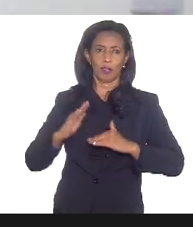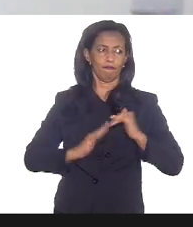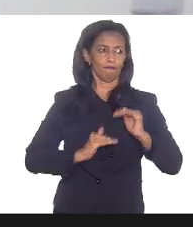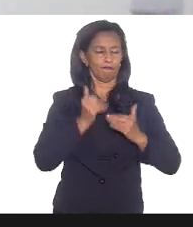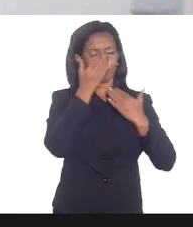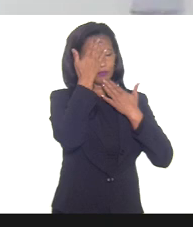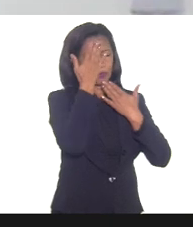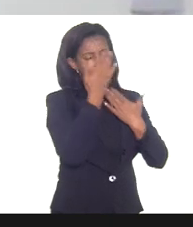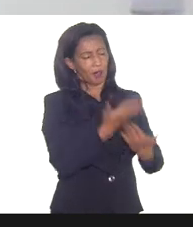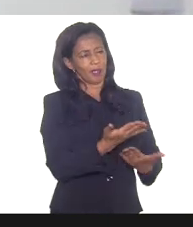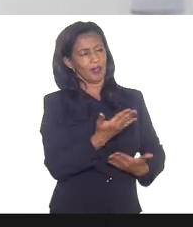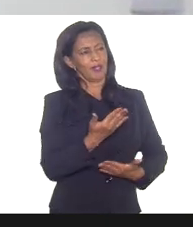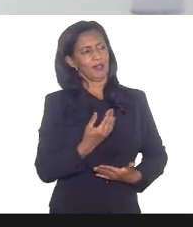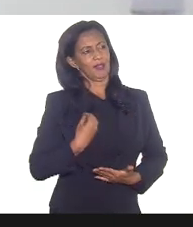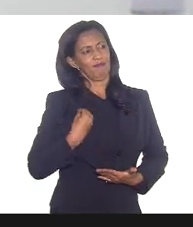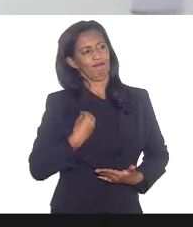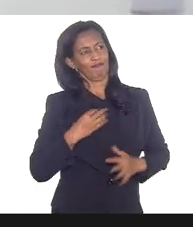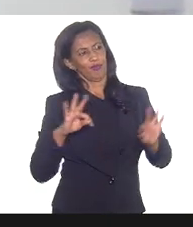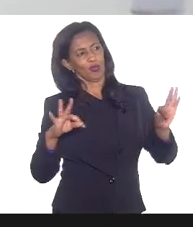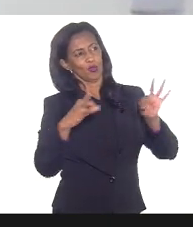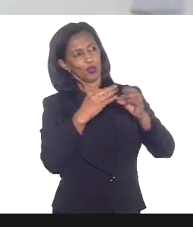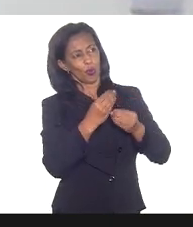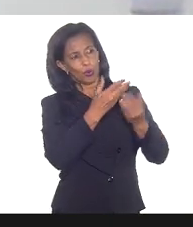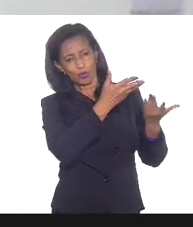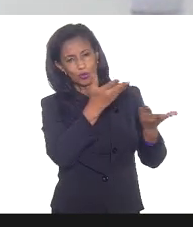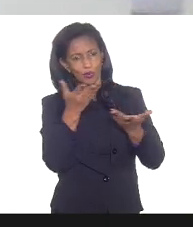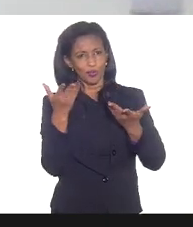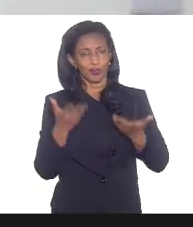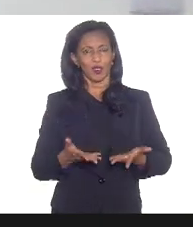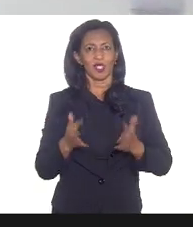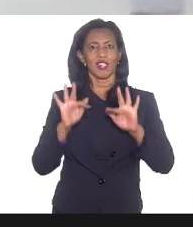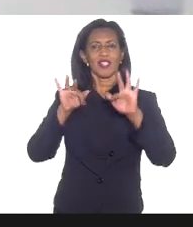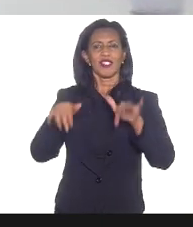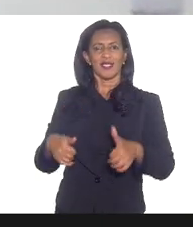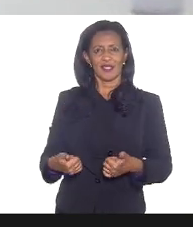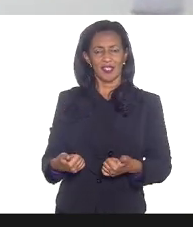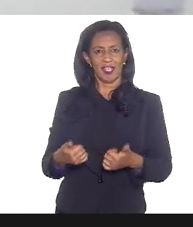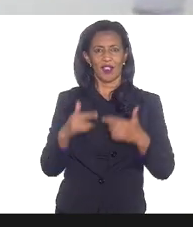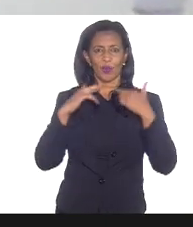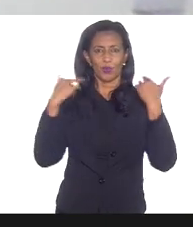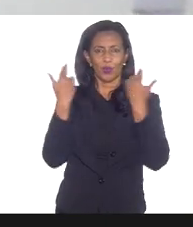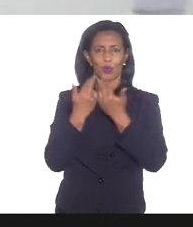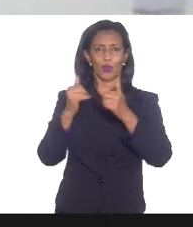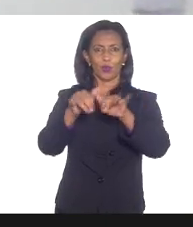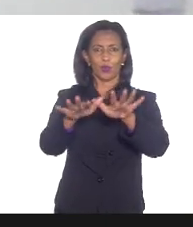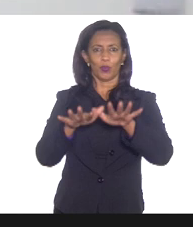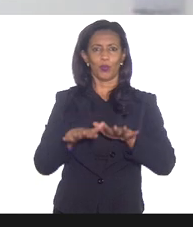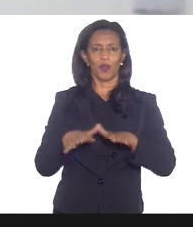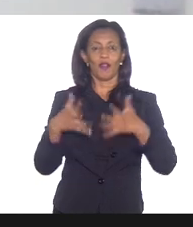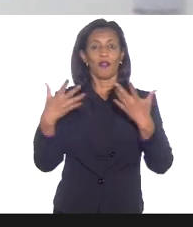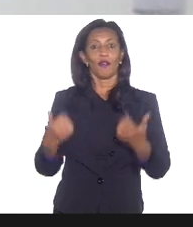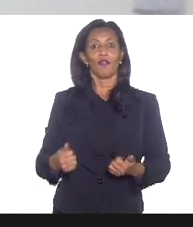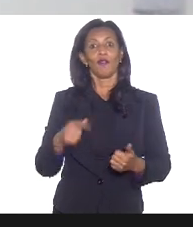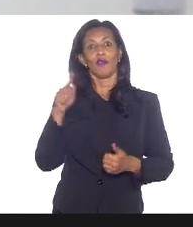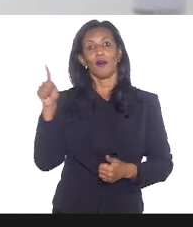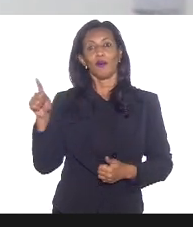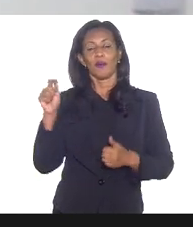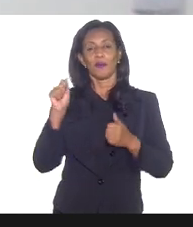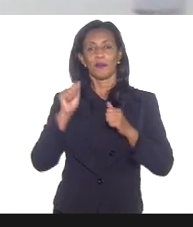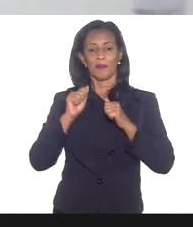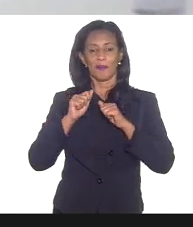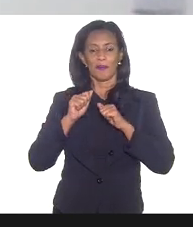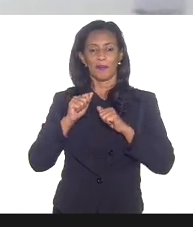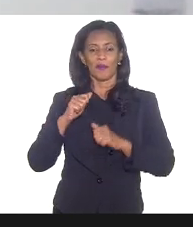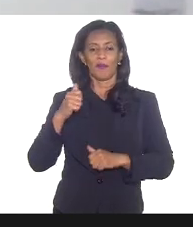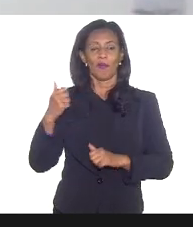agradeço a presença de todas, todos e todas. Encerro a nossa audiência pública e vamos lá para o plenário, que daqui a pouco a gente vota